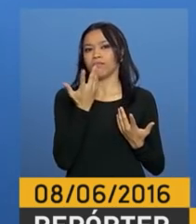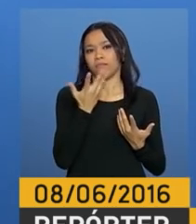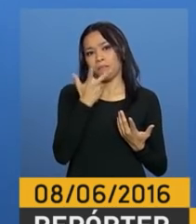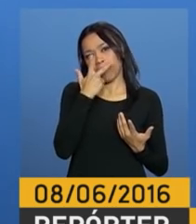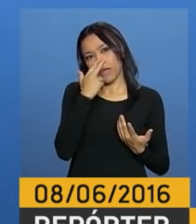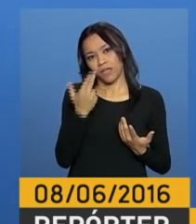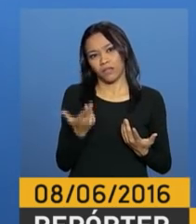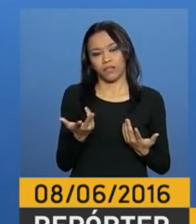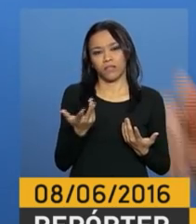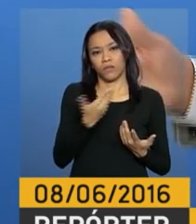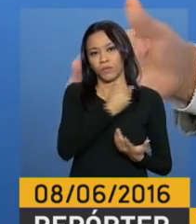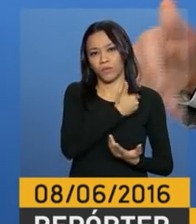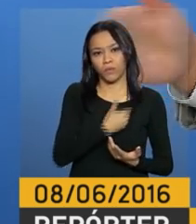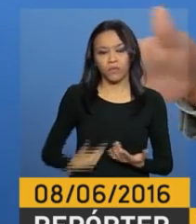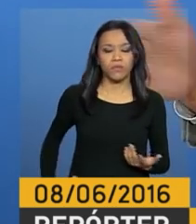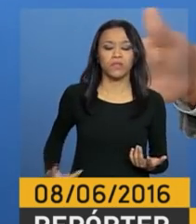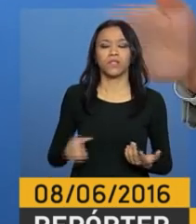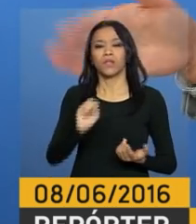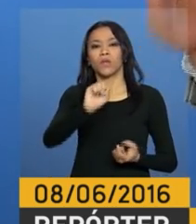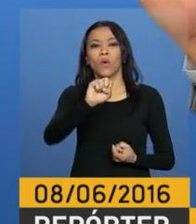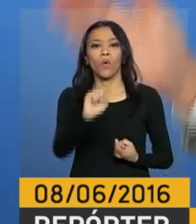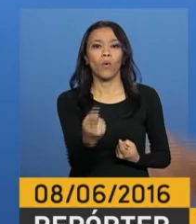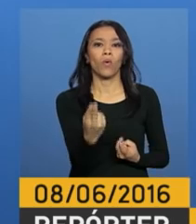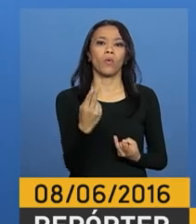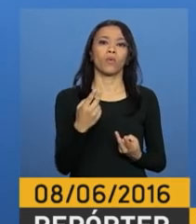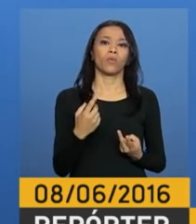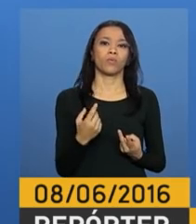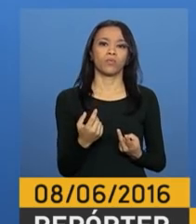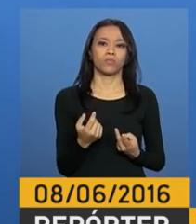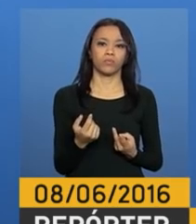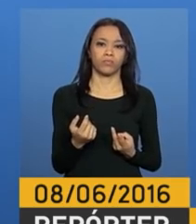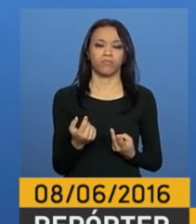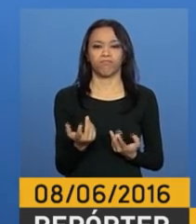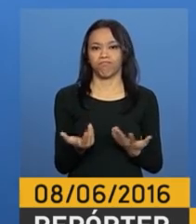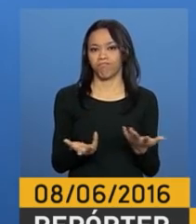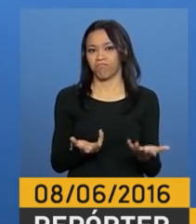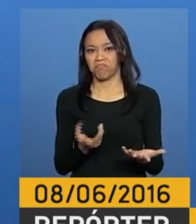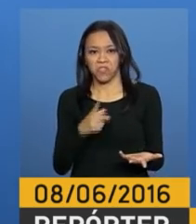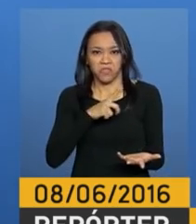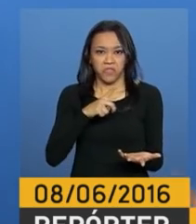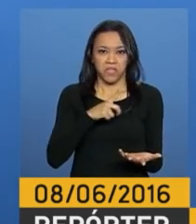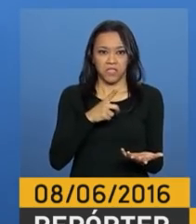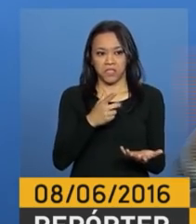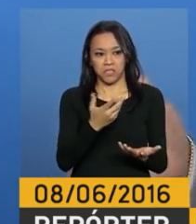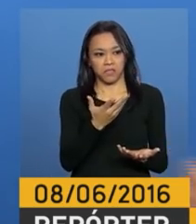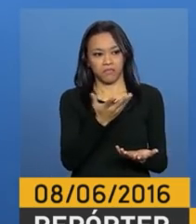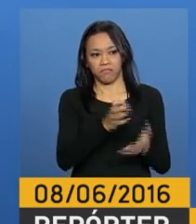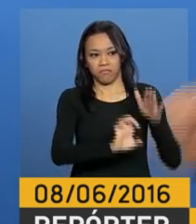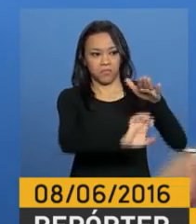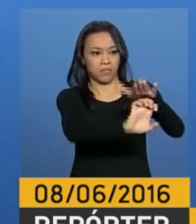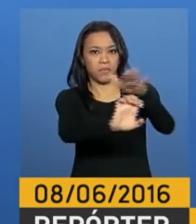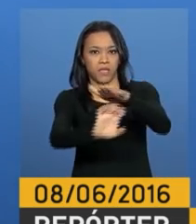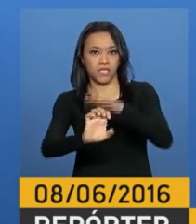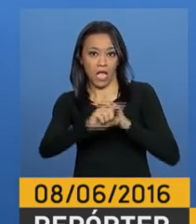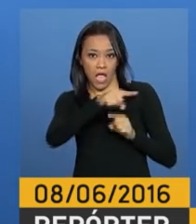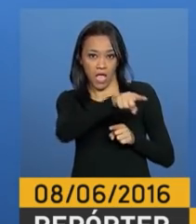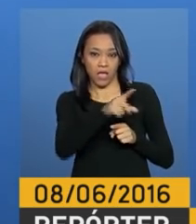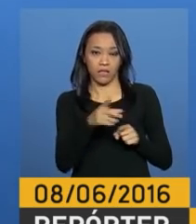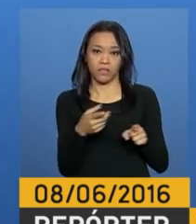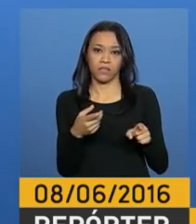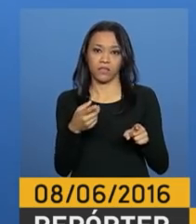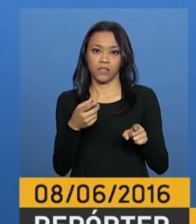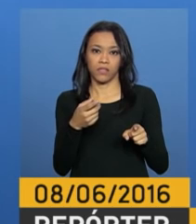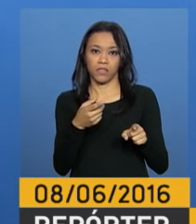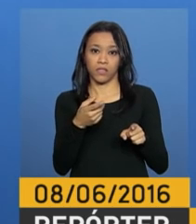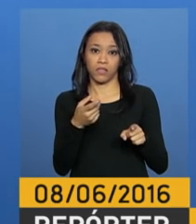autoridade pública ou o próprio proprietário de uma casa comercial tivesse o poder único de fixar a